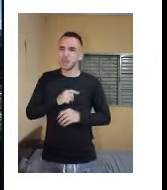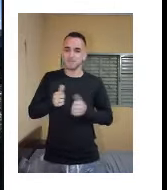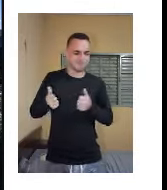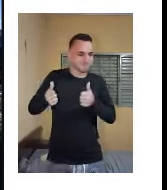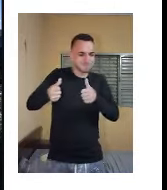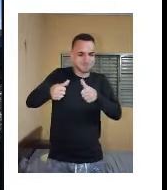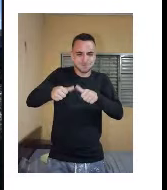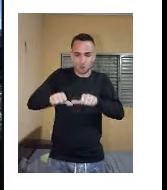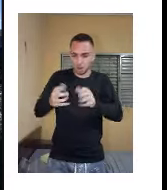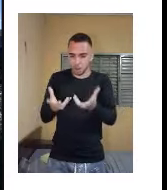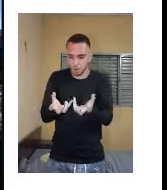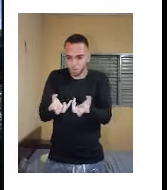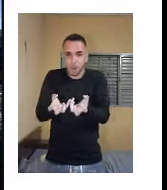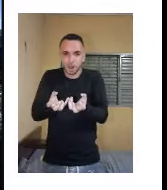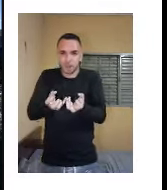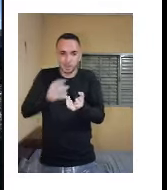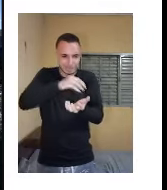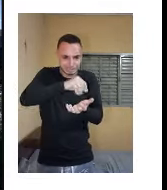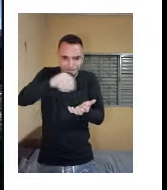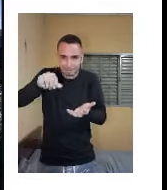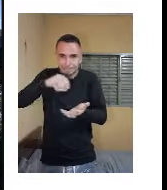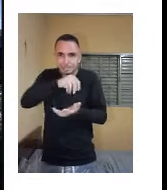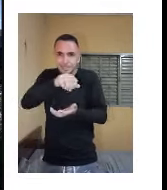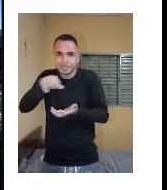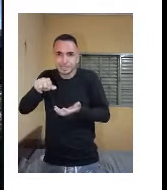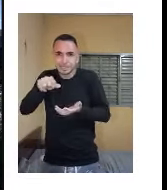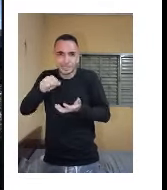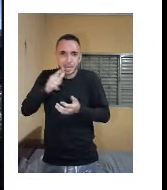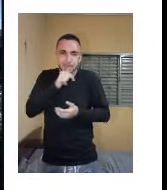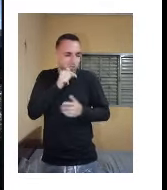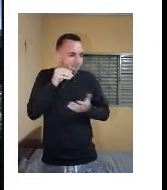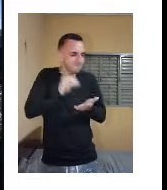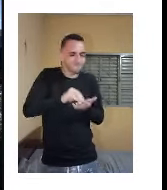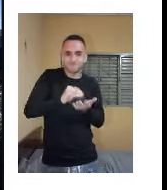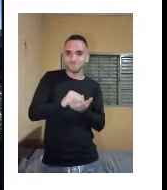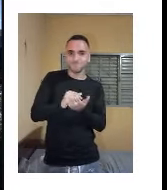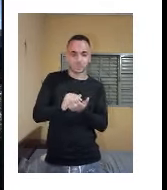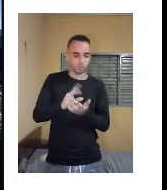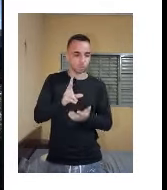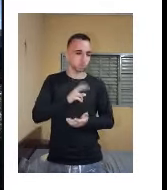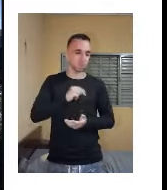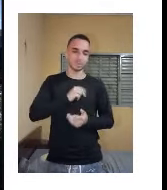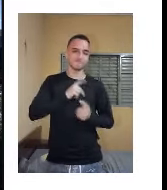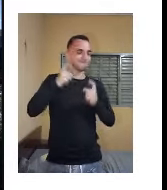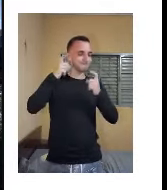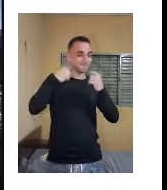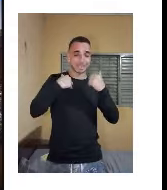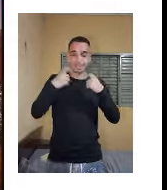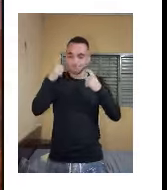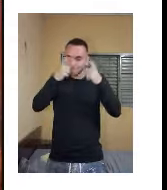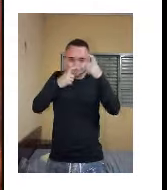secas em quase um século e tem provocado essa crise hídrica e energética.